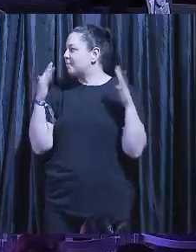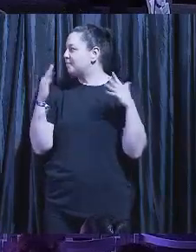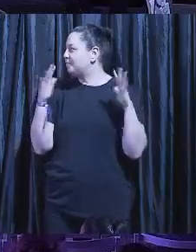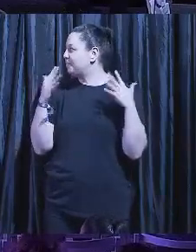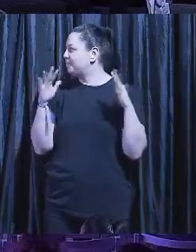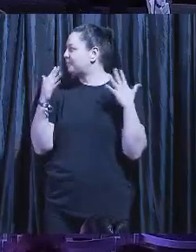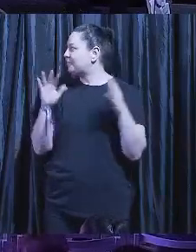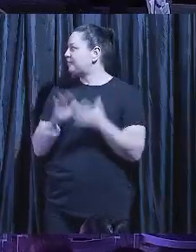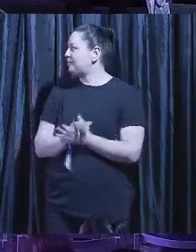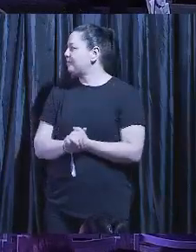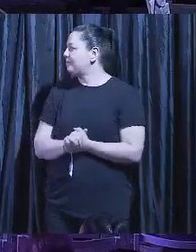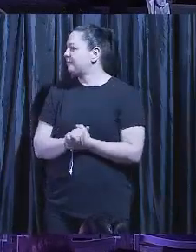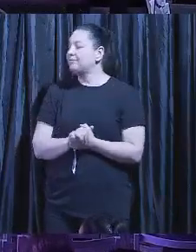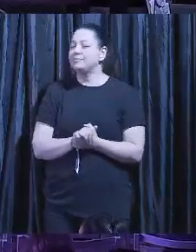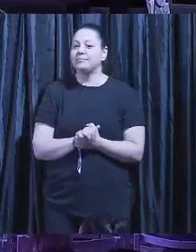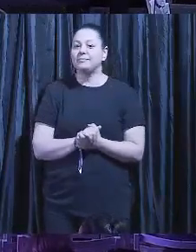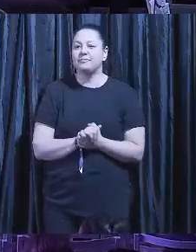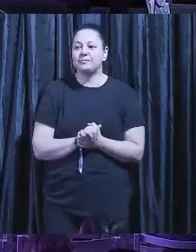Ó.